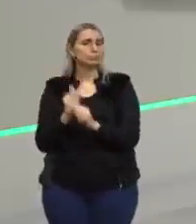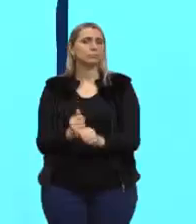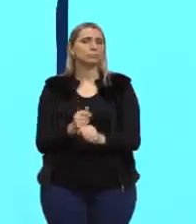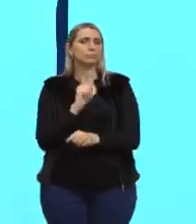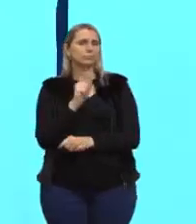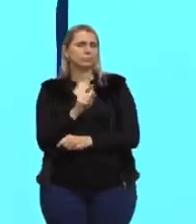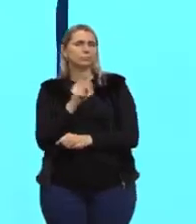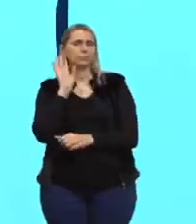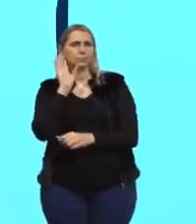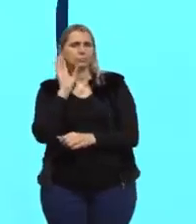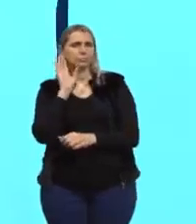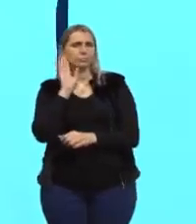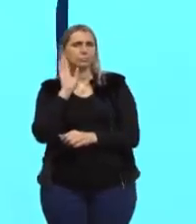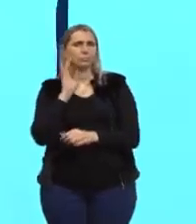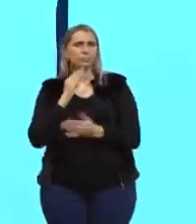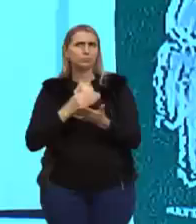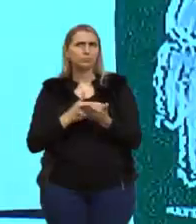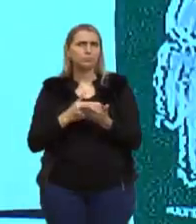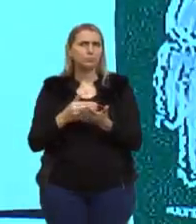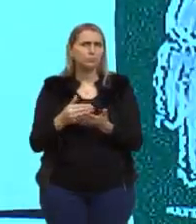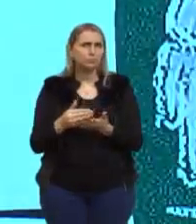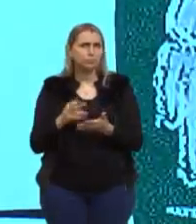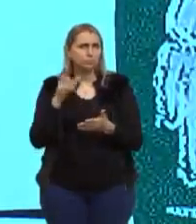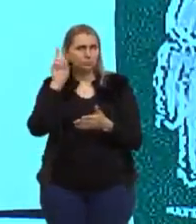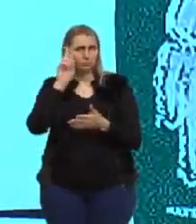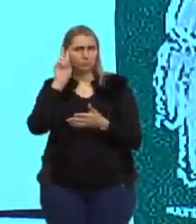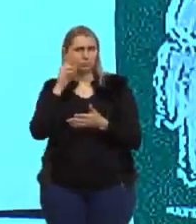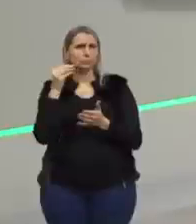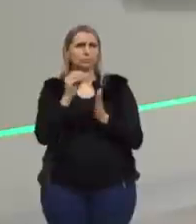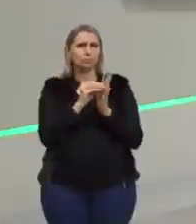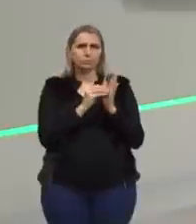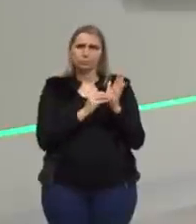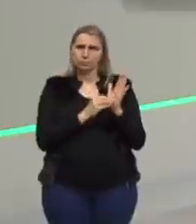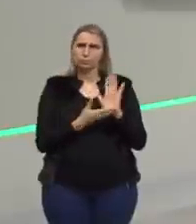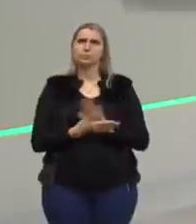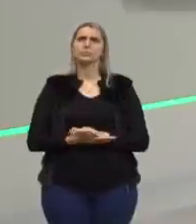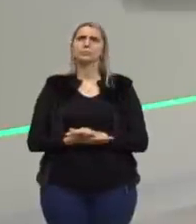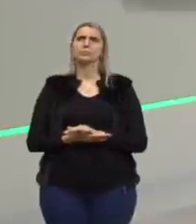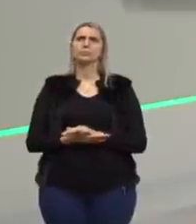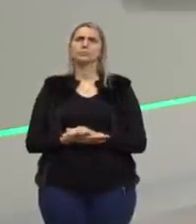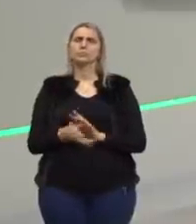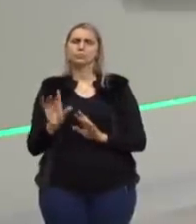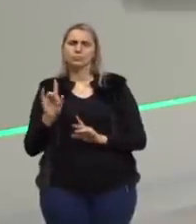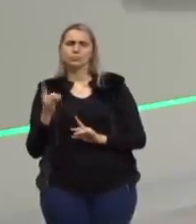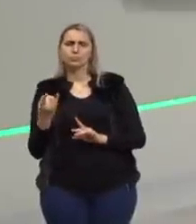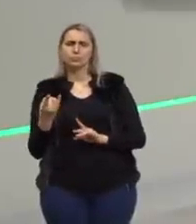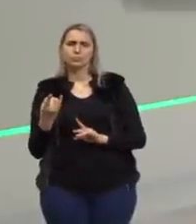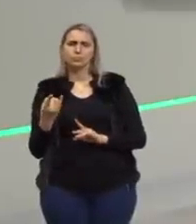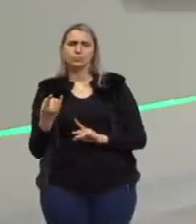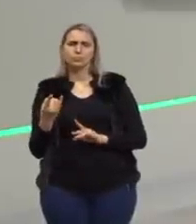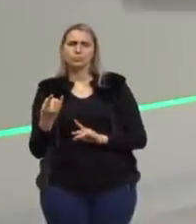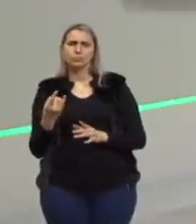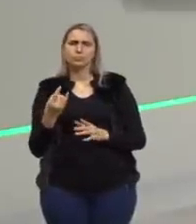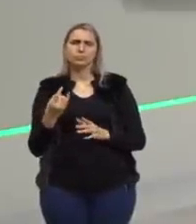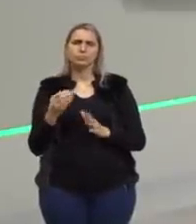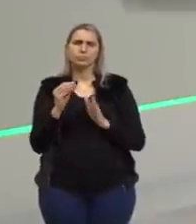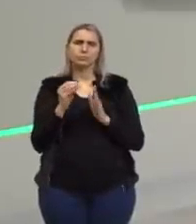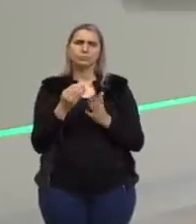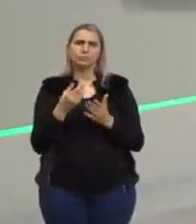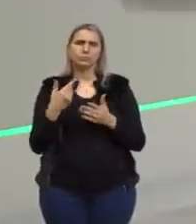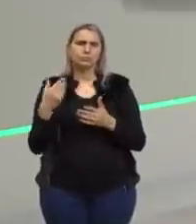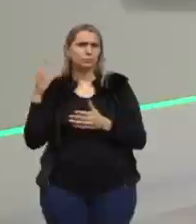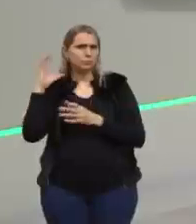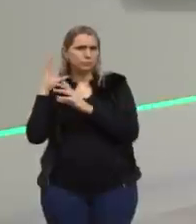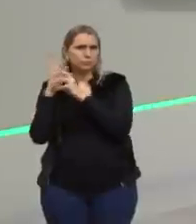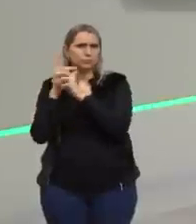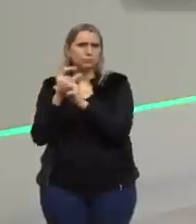nós começamos a aula nessas revisões e a nossa última revisão, assim, para nós trabalharmos com